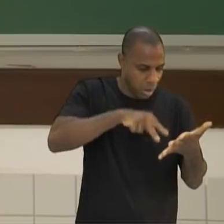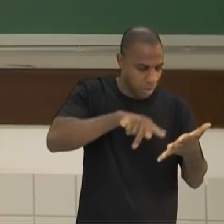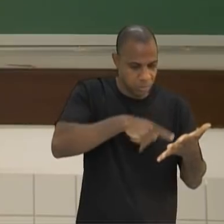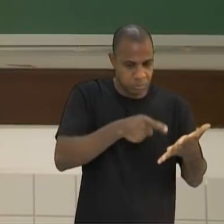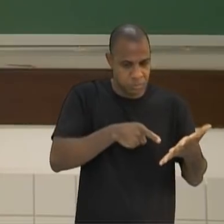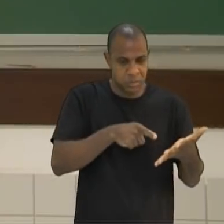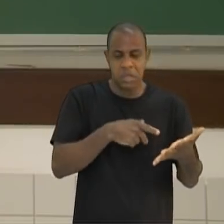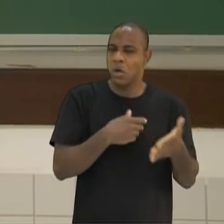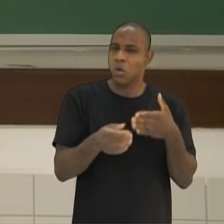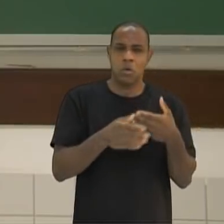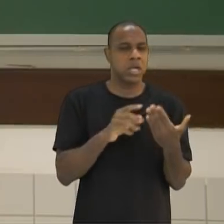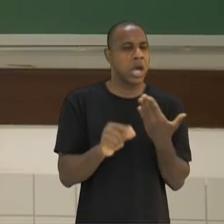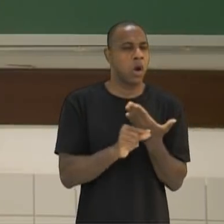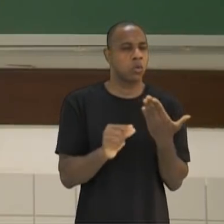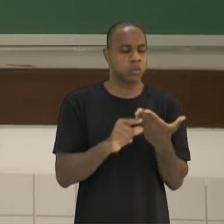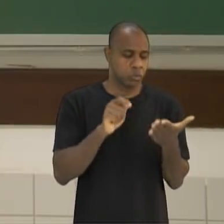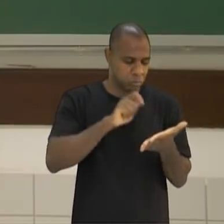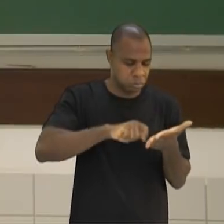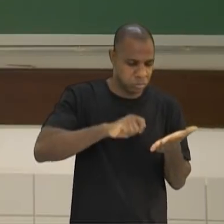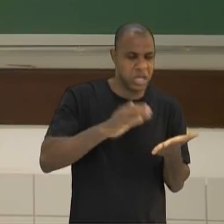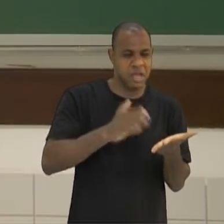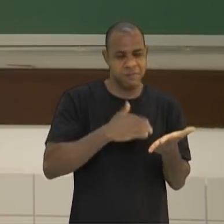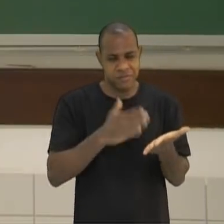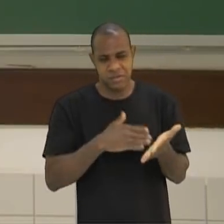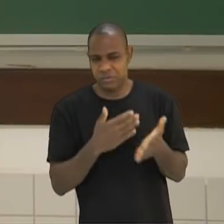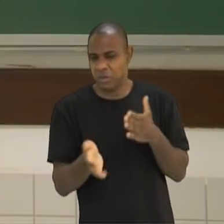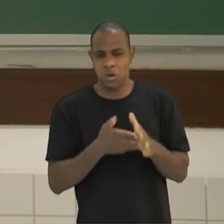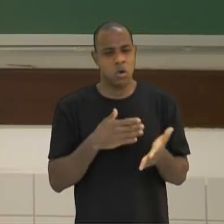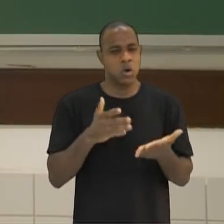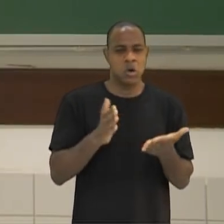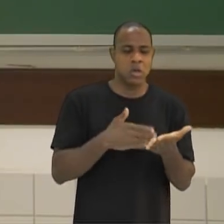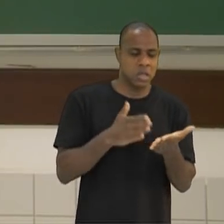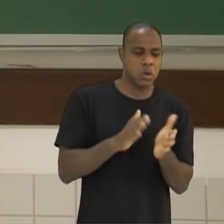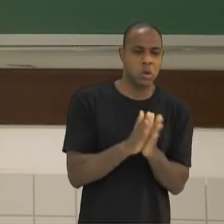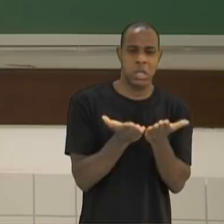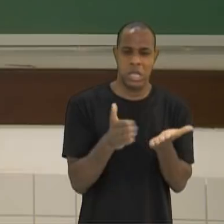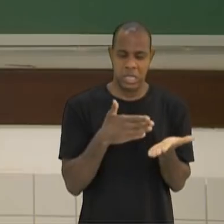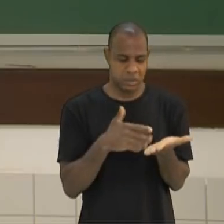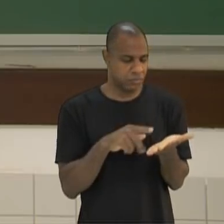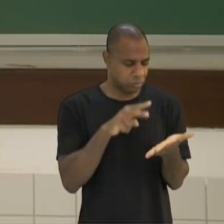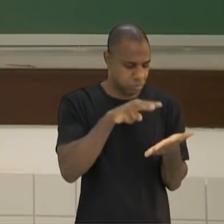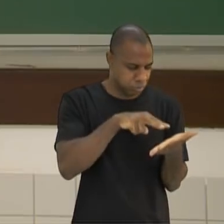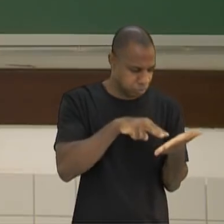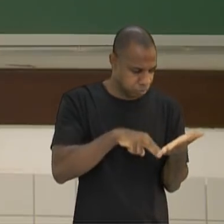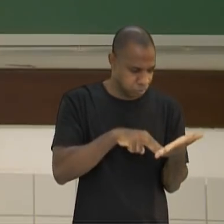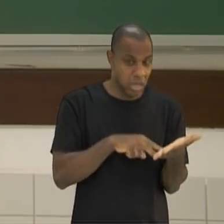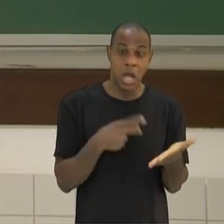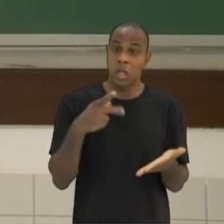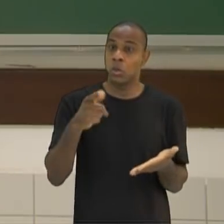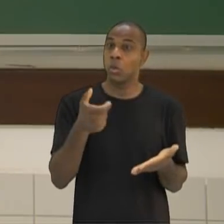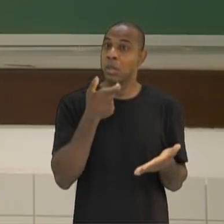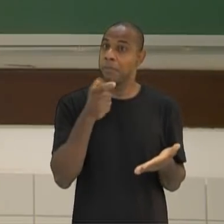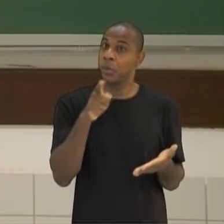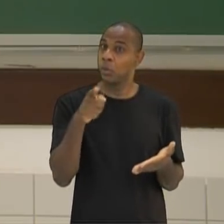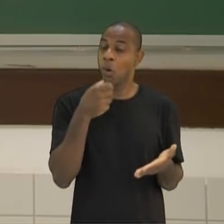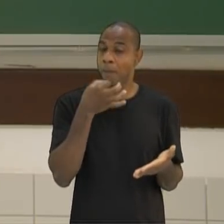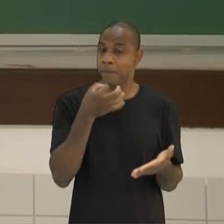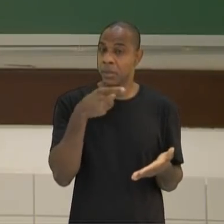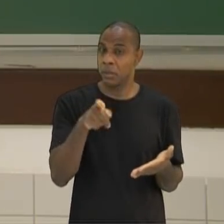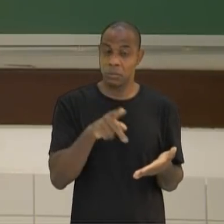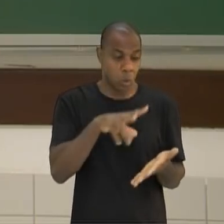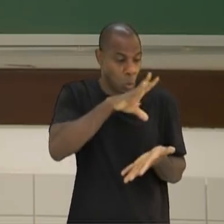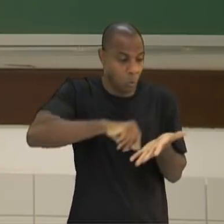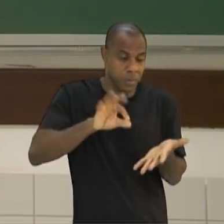determinado autor, publicado numa revista, num livro didático, e escreve com as suas palavras, sem fazer